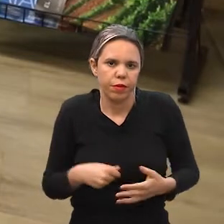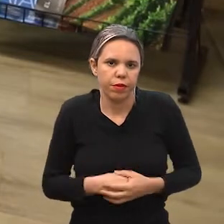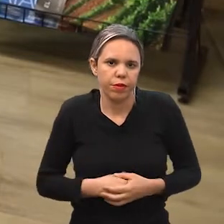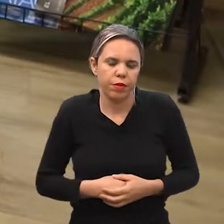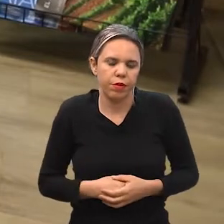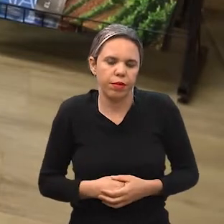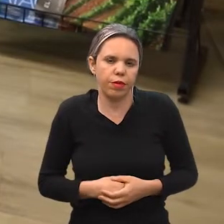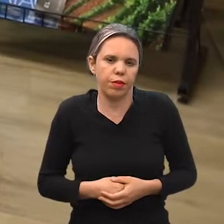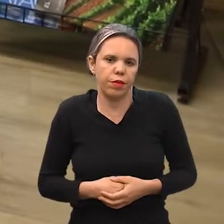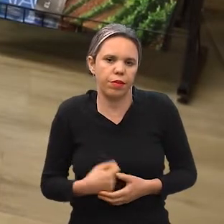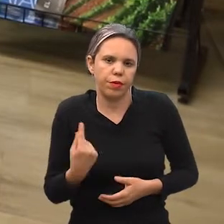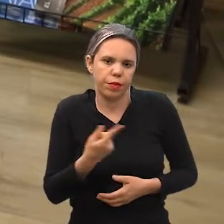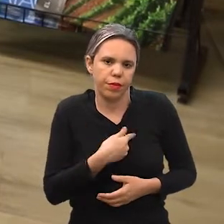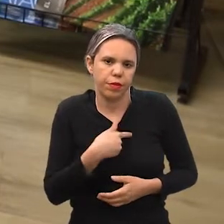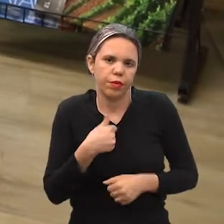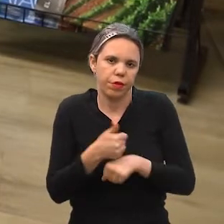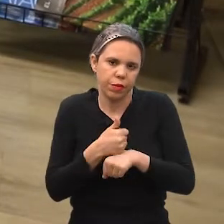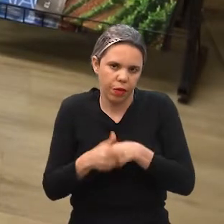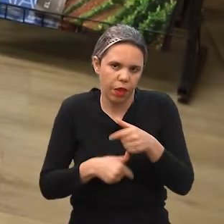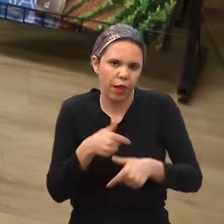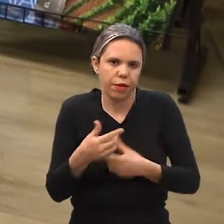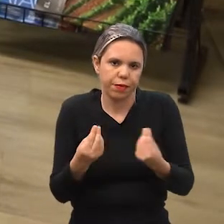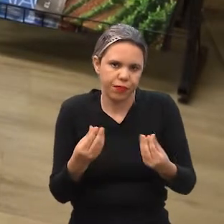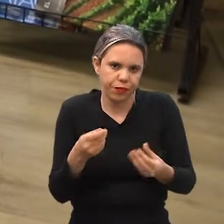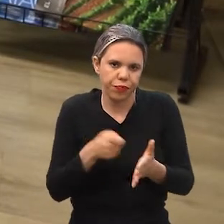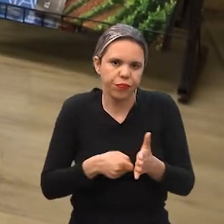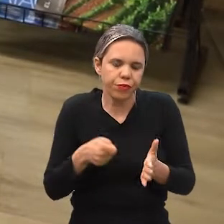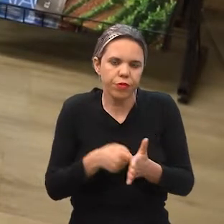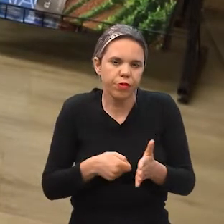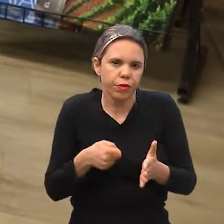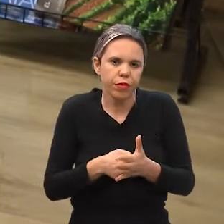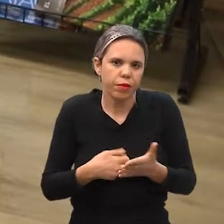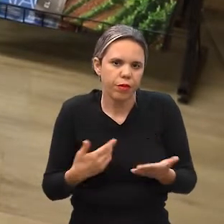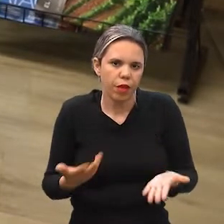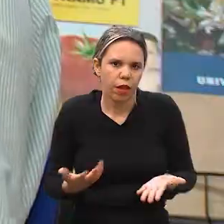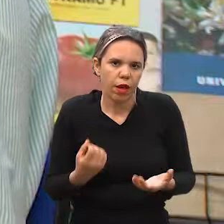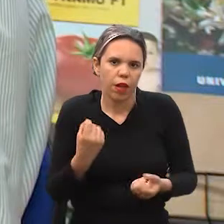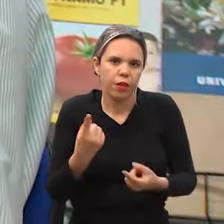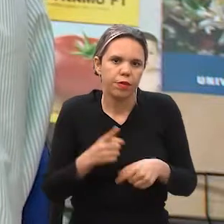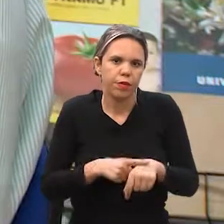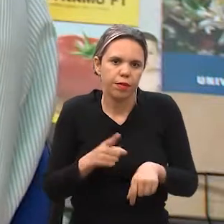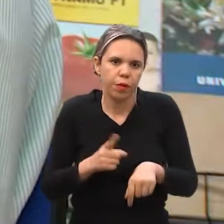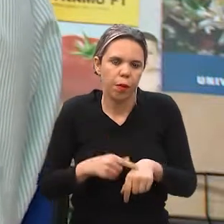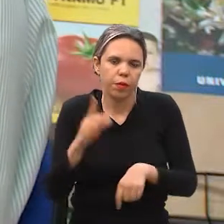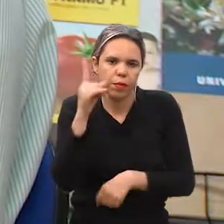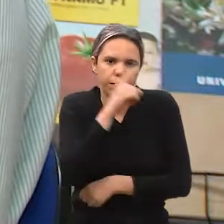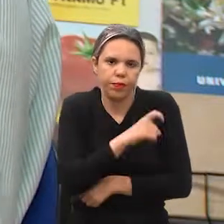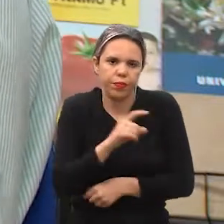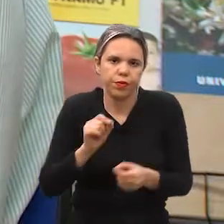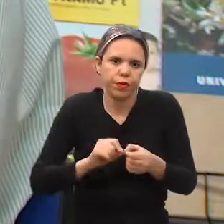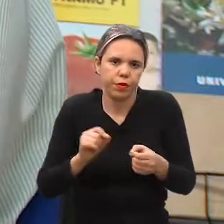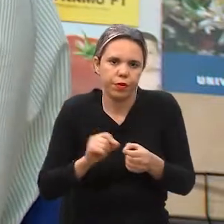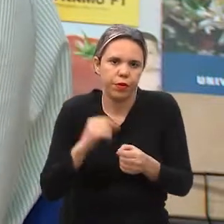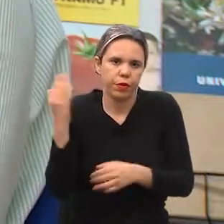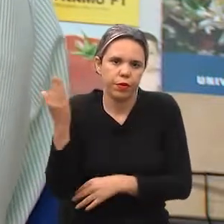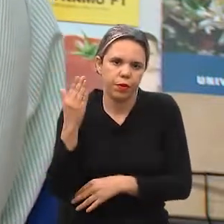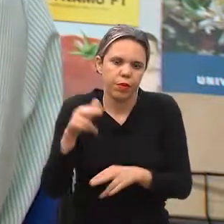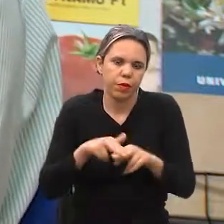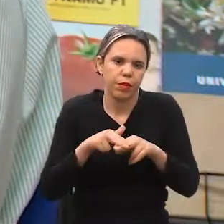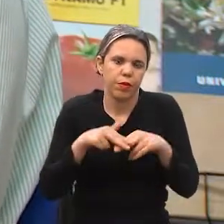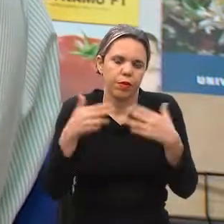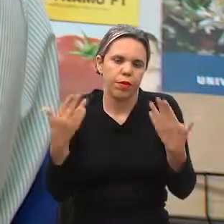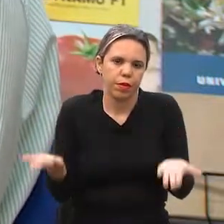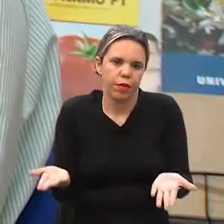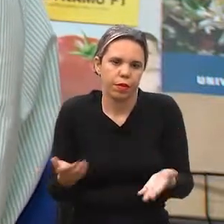que nós meteorologistas trabalhamos muito, né? E em alguns momentos é mais difícil de fazer a previsão justamente por causa